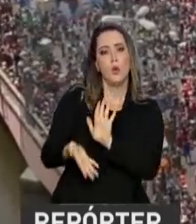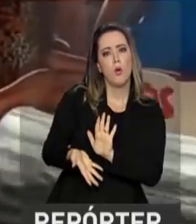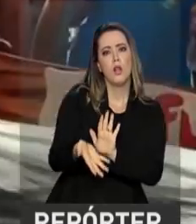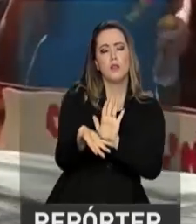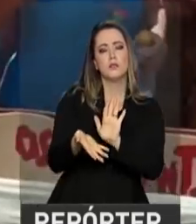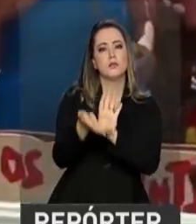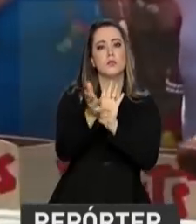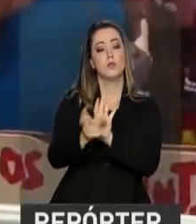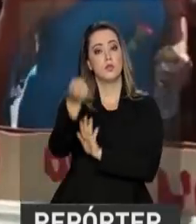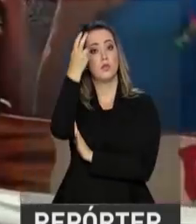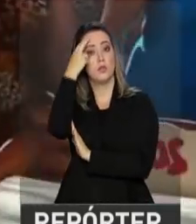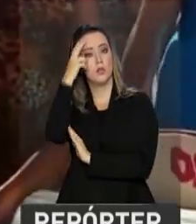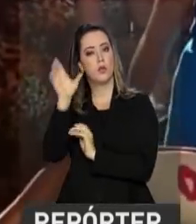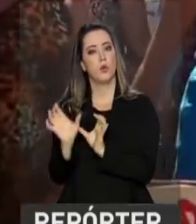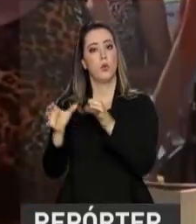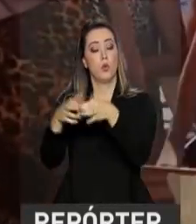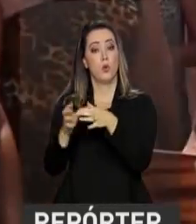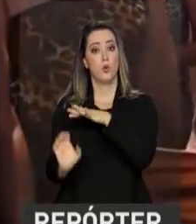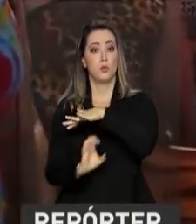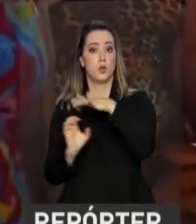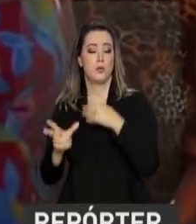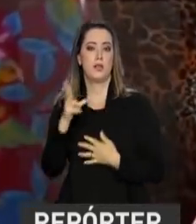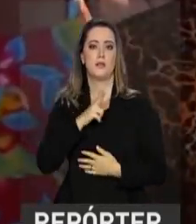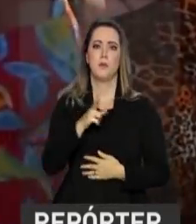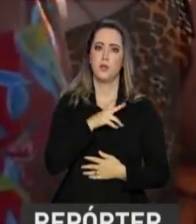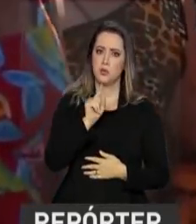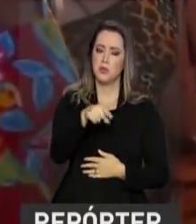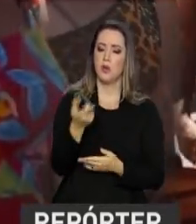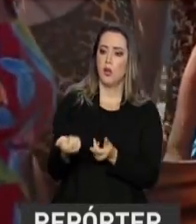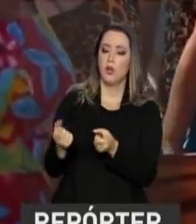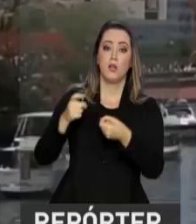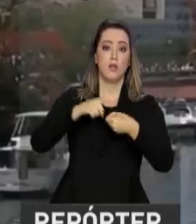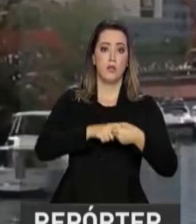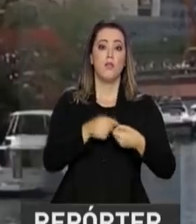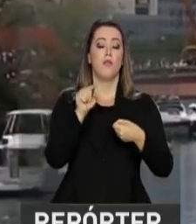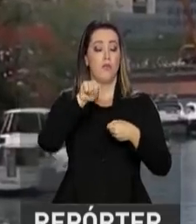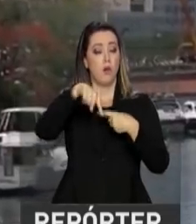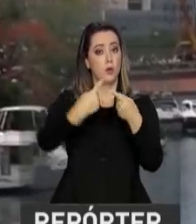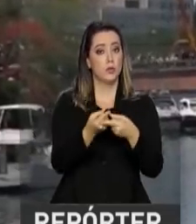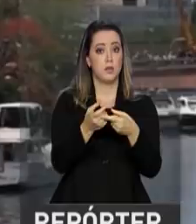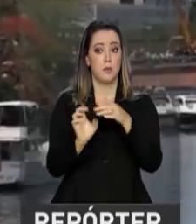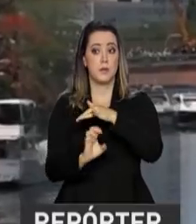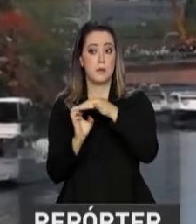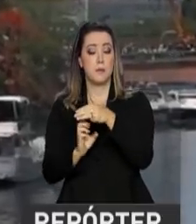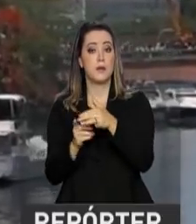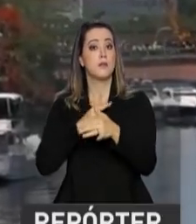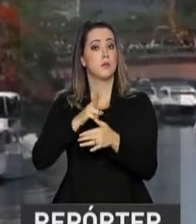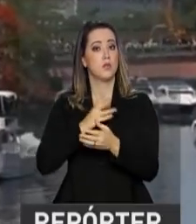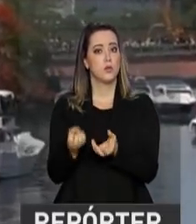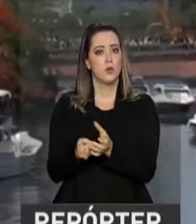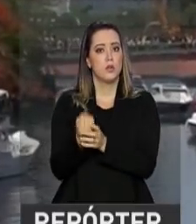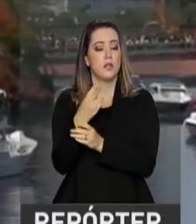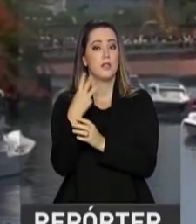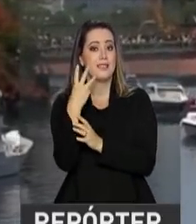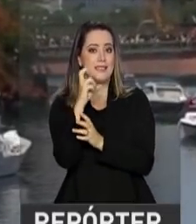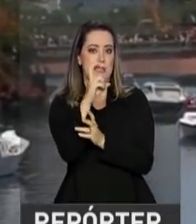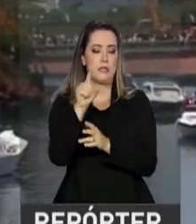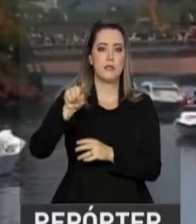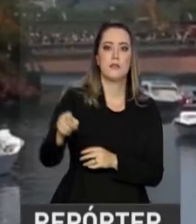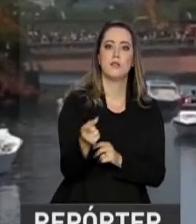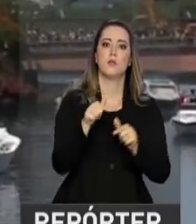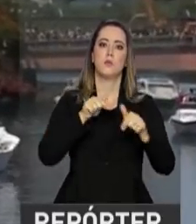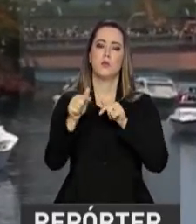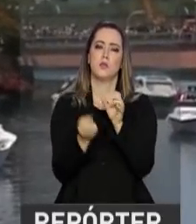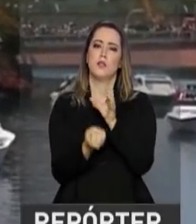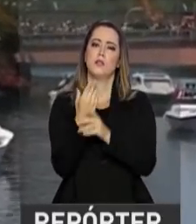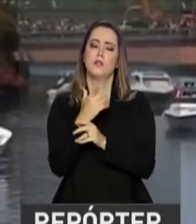basicamente da iniciativa privada investimento que tem retorno o galo da madrugada gera cerca de 35 mil empregos o